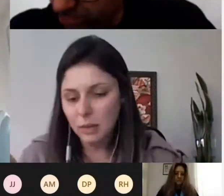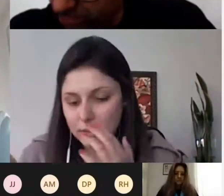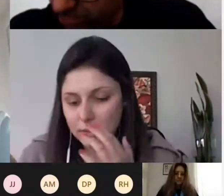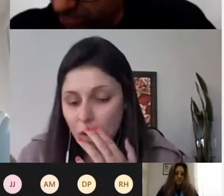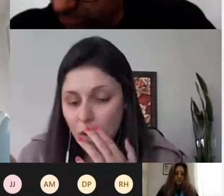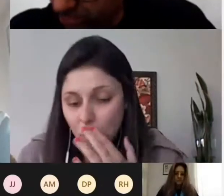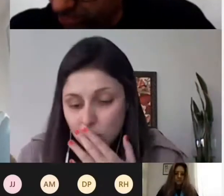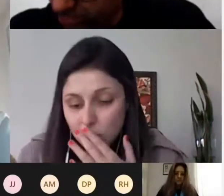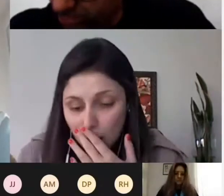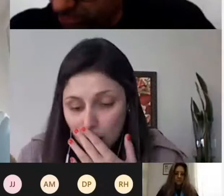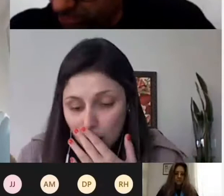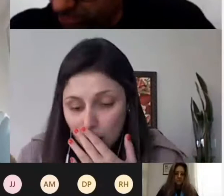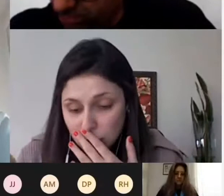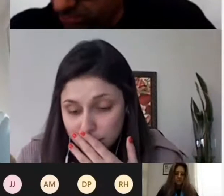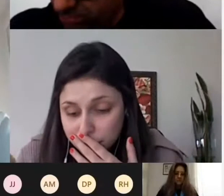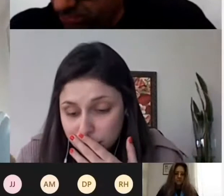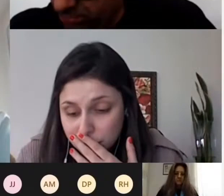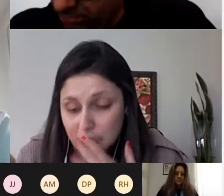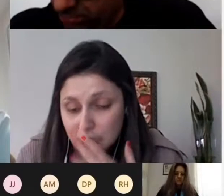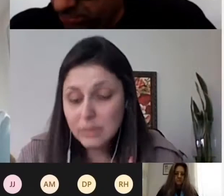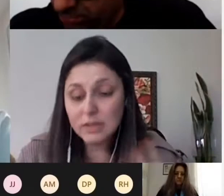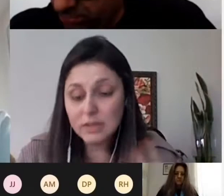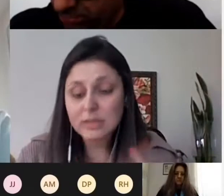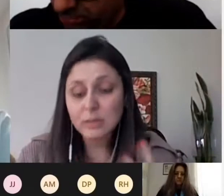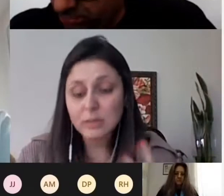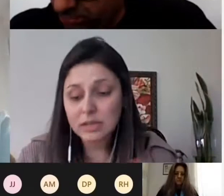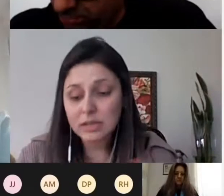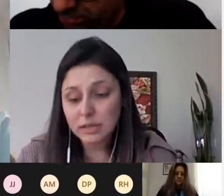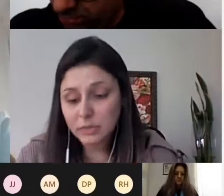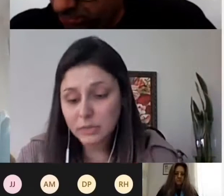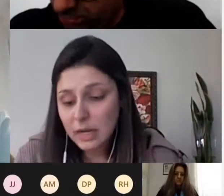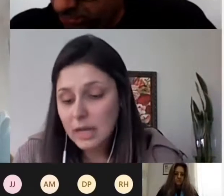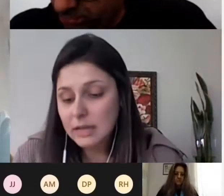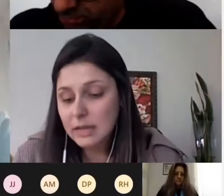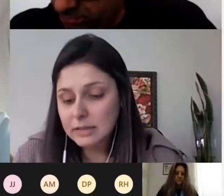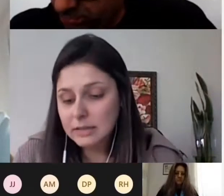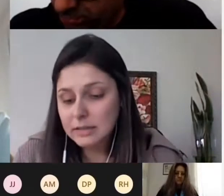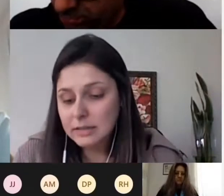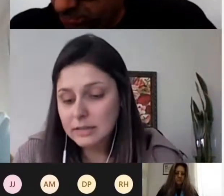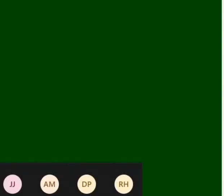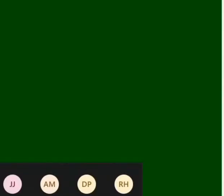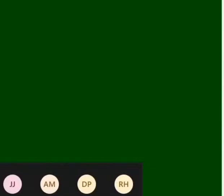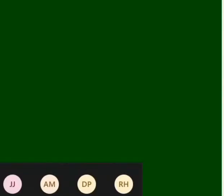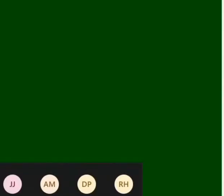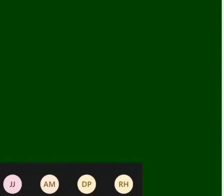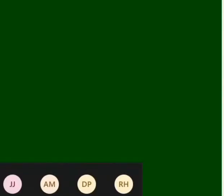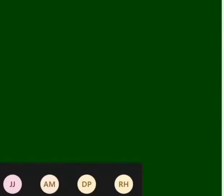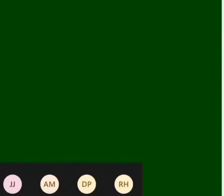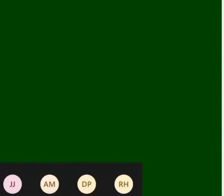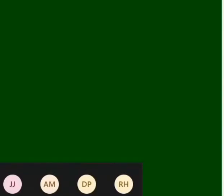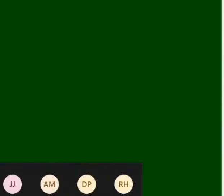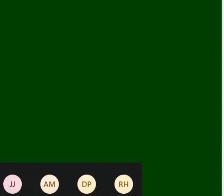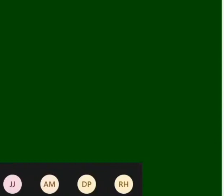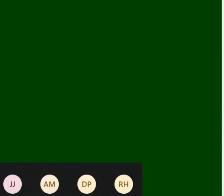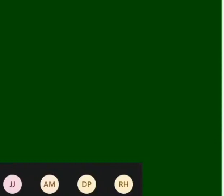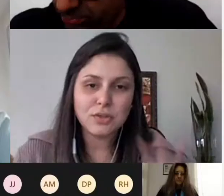atuava apenas como suporte. Mas nós estamos considerando como um ecossistema digital.